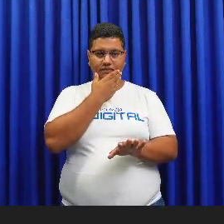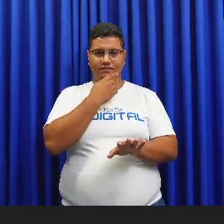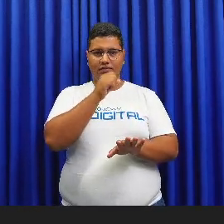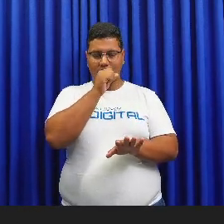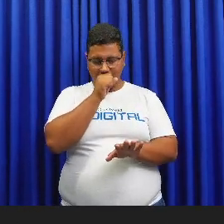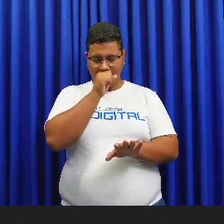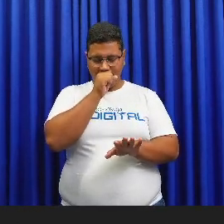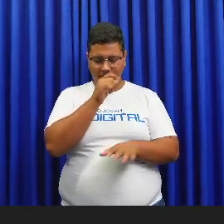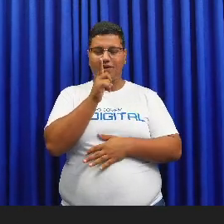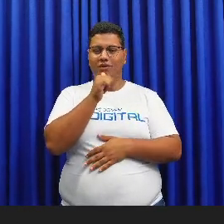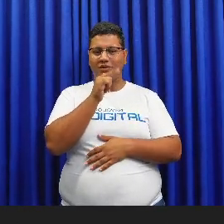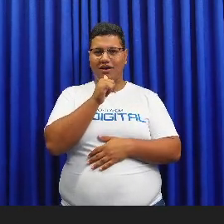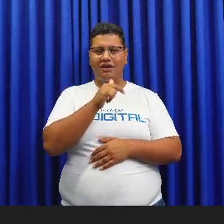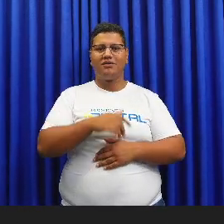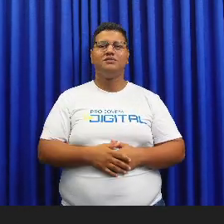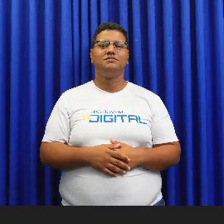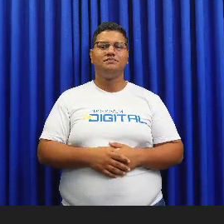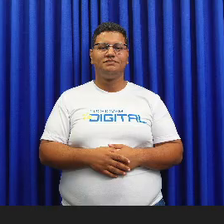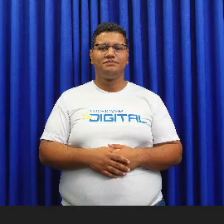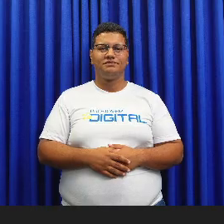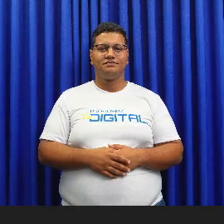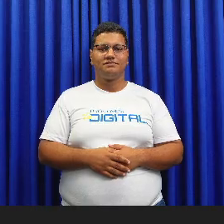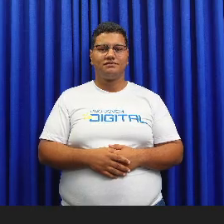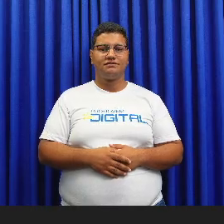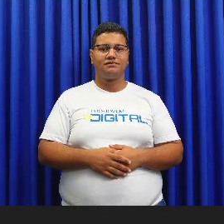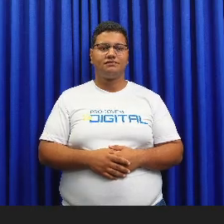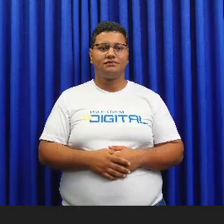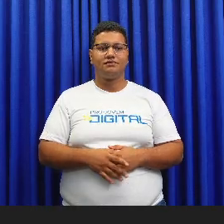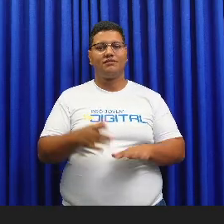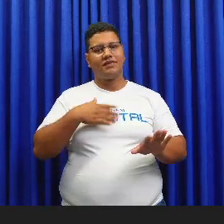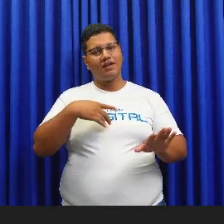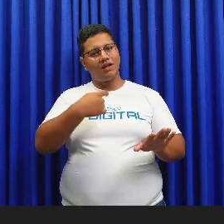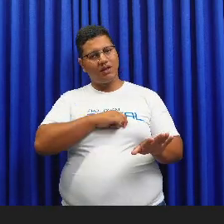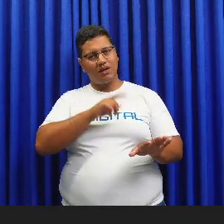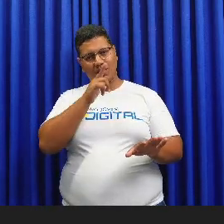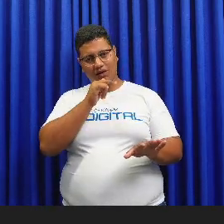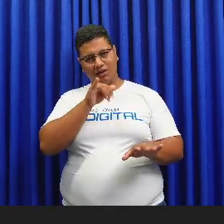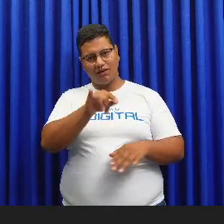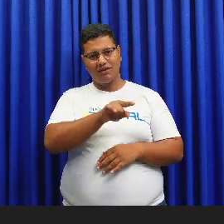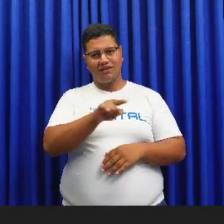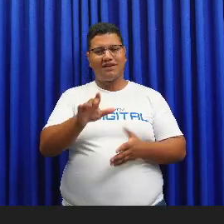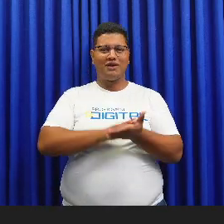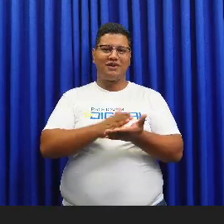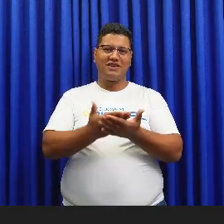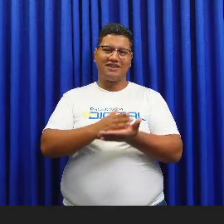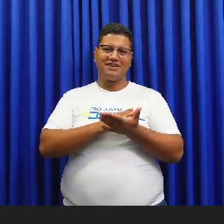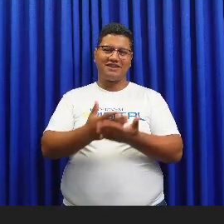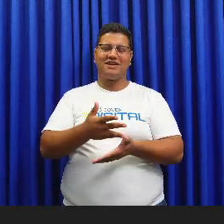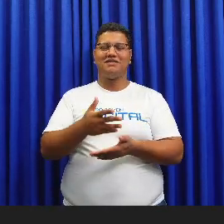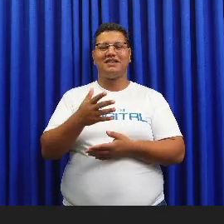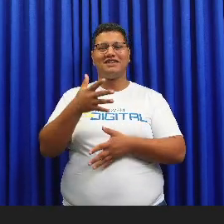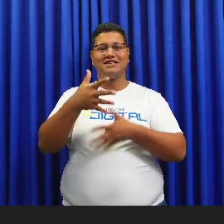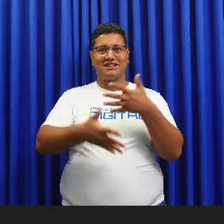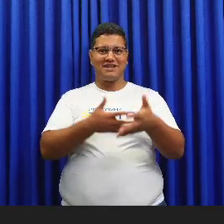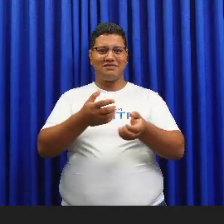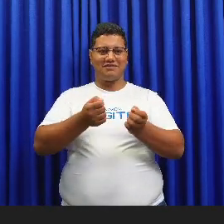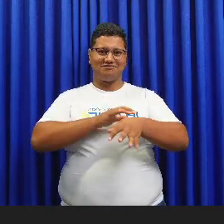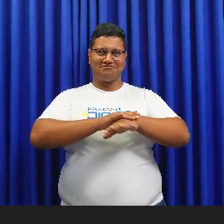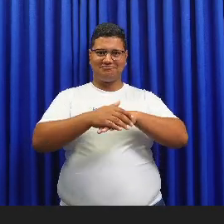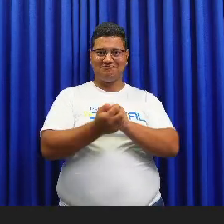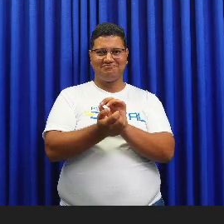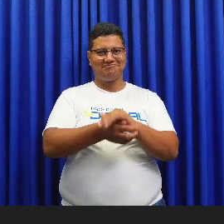eu tomar uma água. Bom, eu tomo água. Eu não sei se o tradutor de Libras, ele lava as